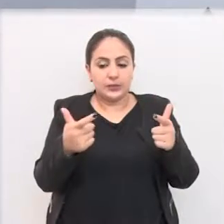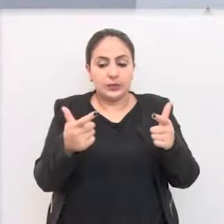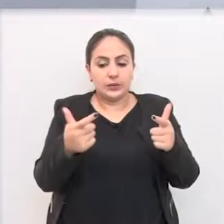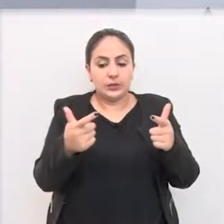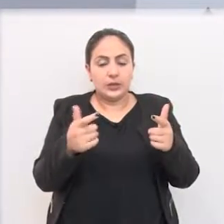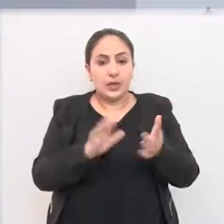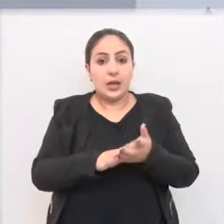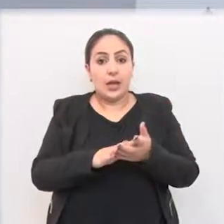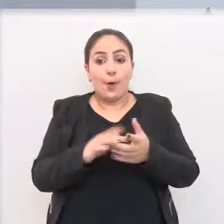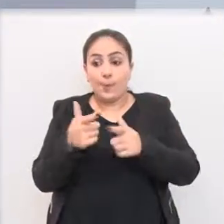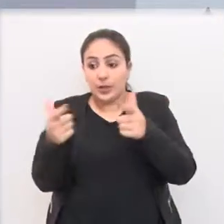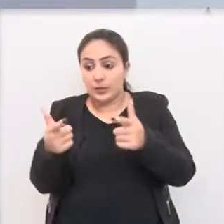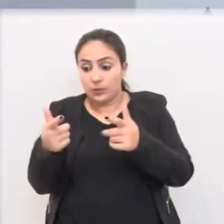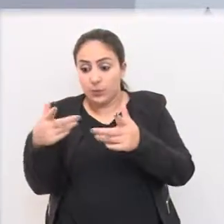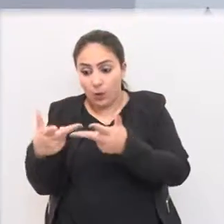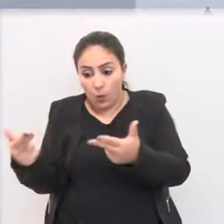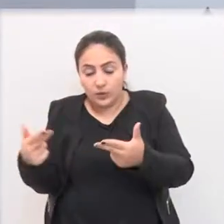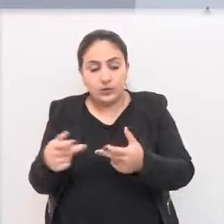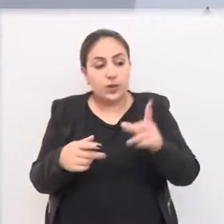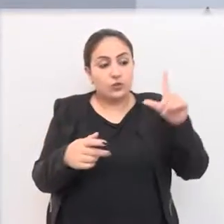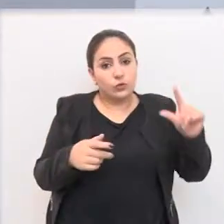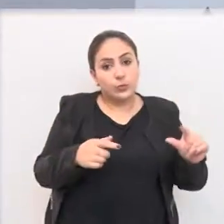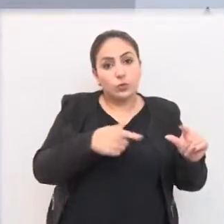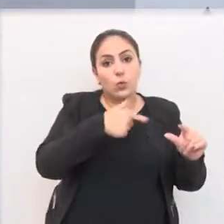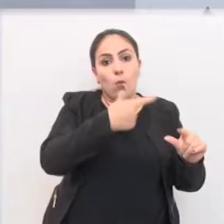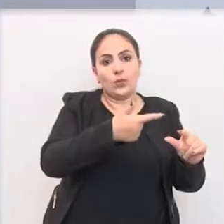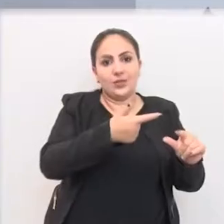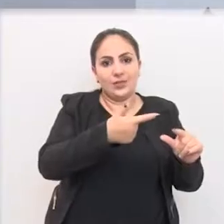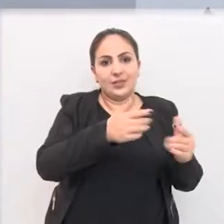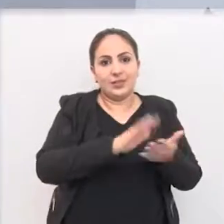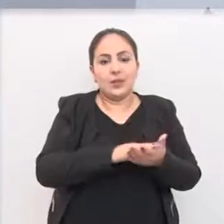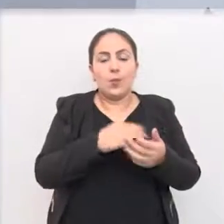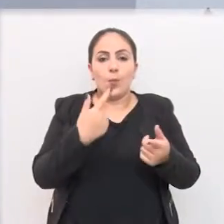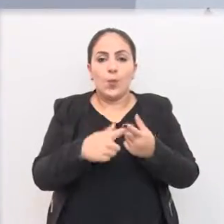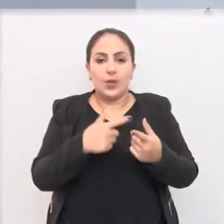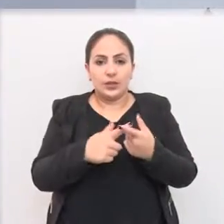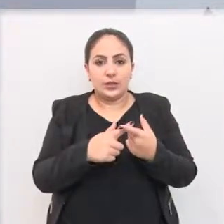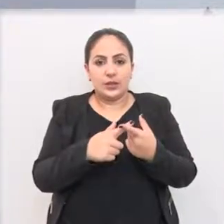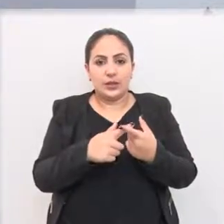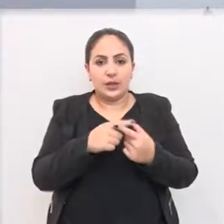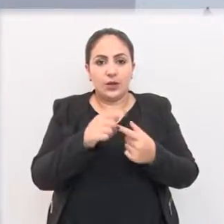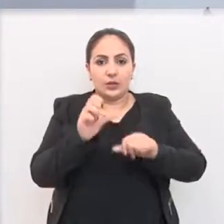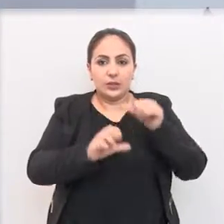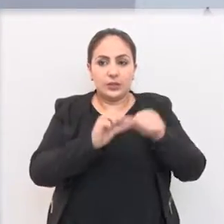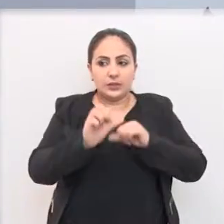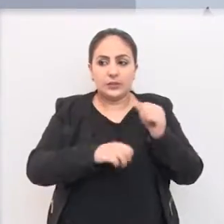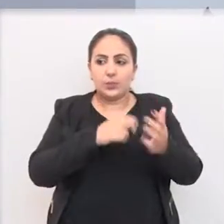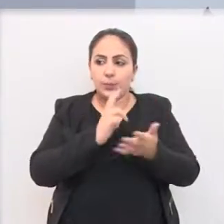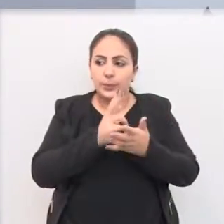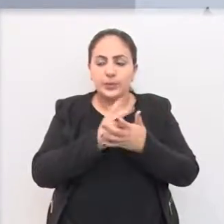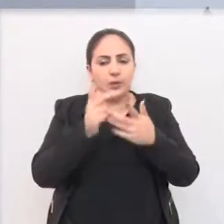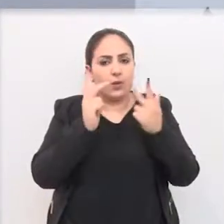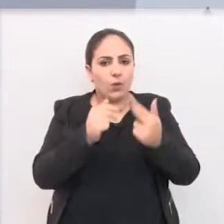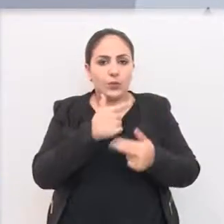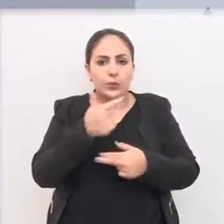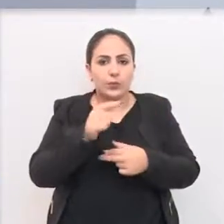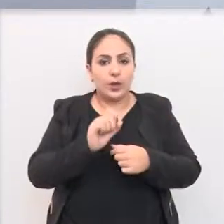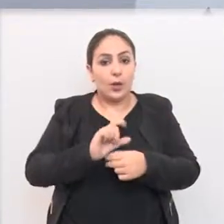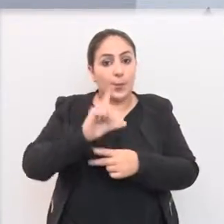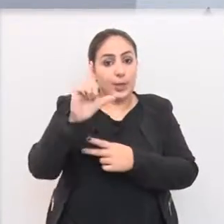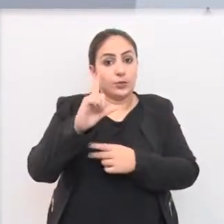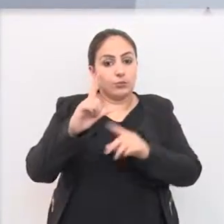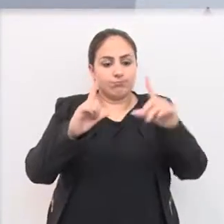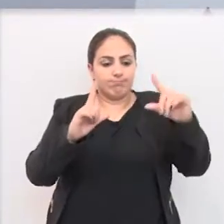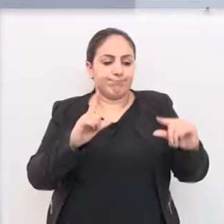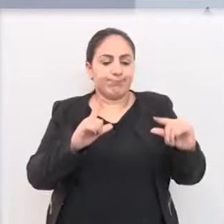determinadas alíquotas e reduzem em outras. A tendência é que a arrecadação proveniente dessa alteração permaneça a mesma, não haja nem aumento